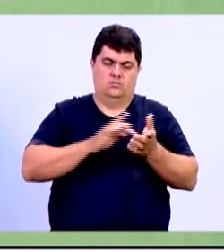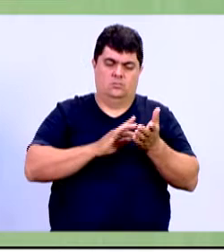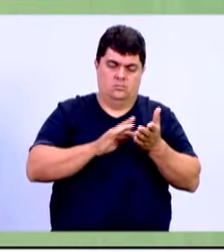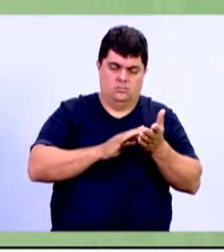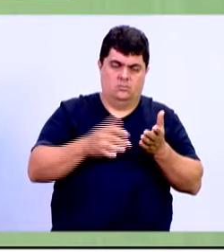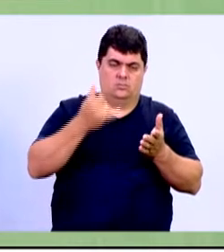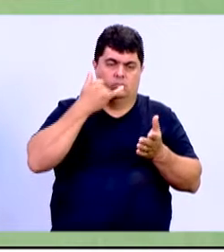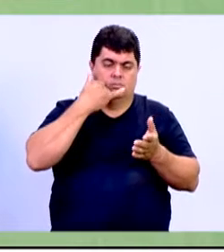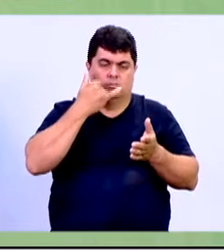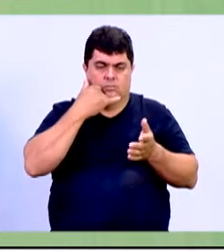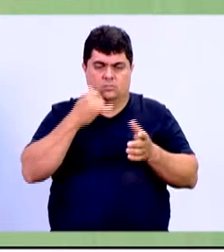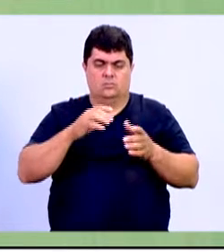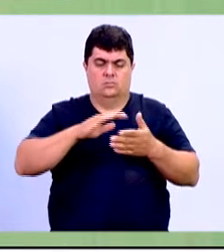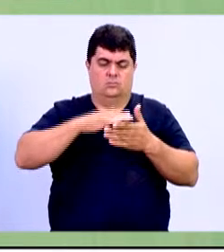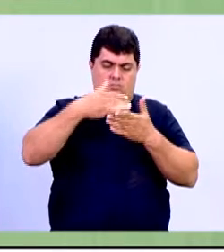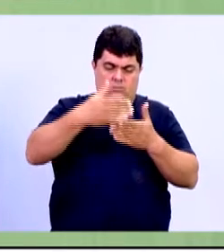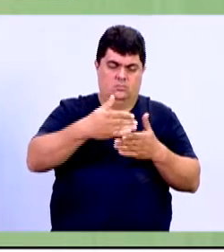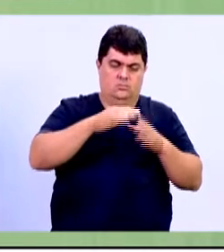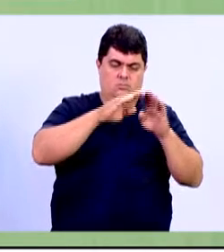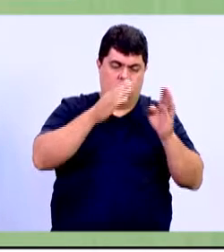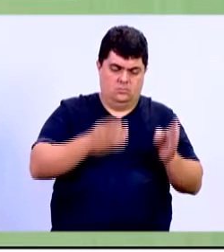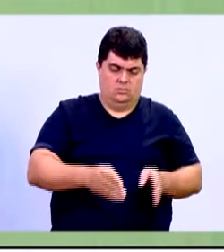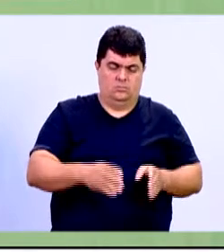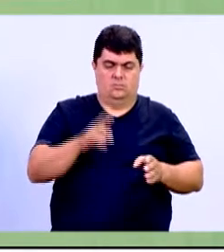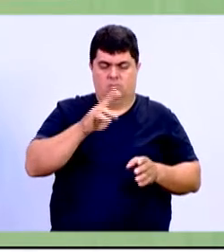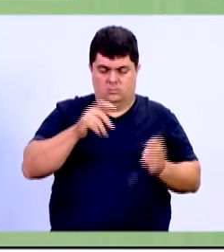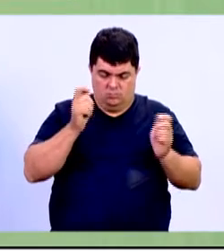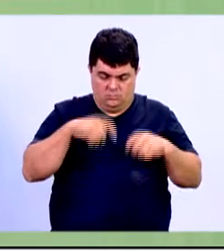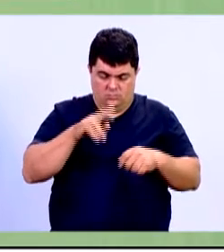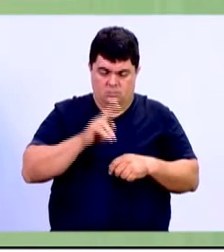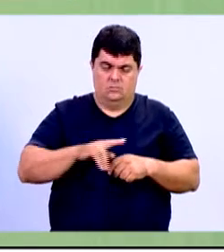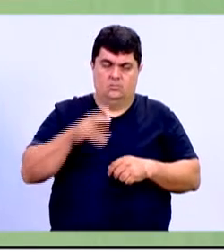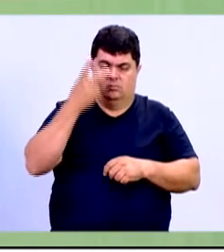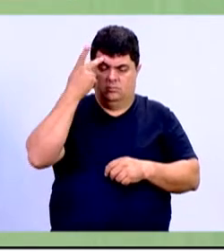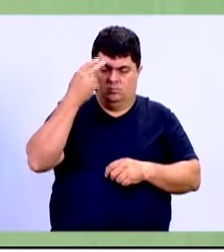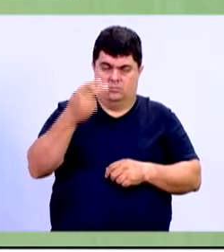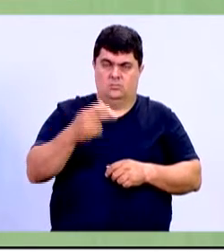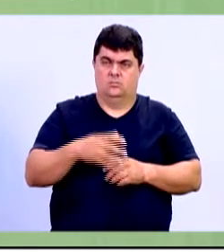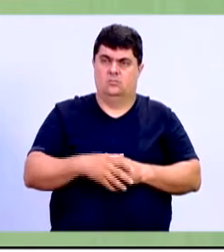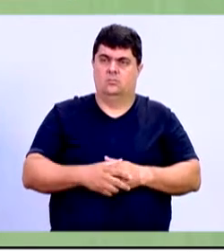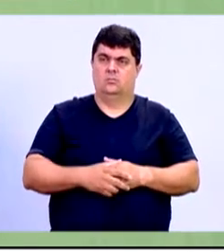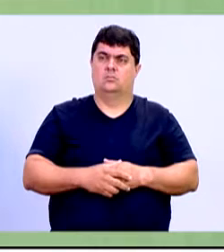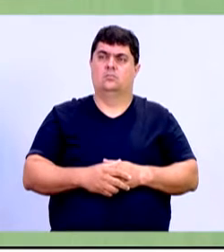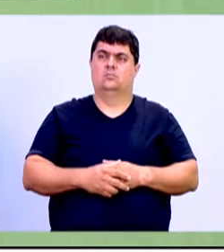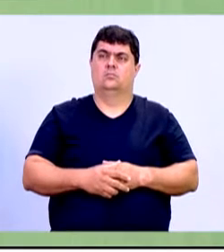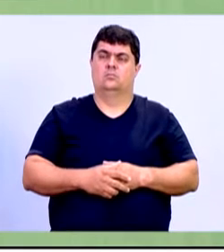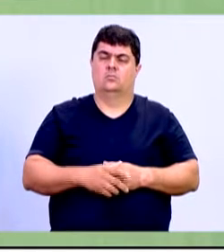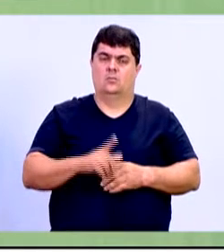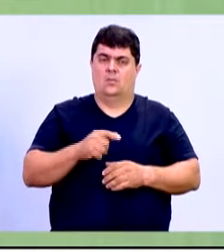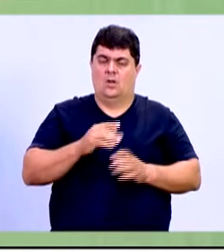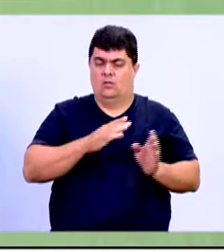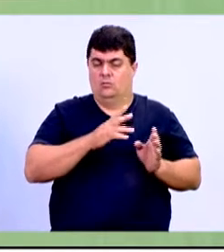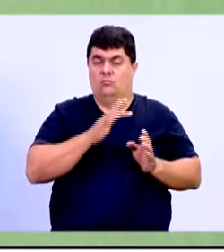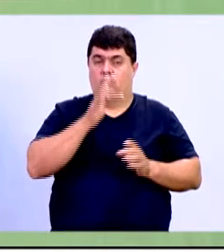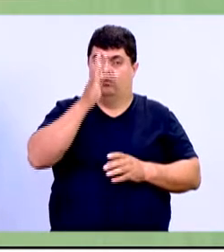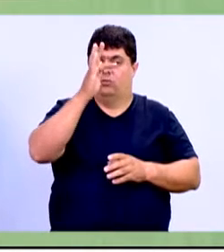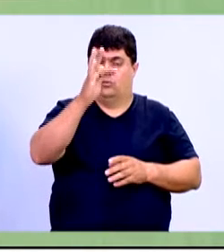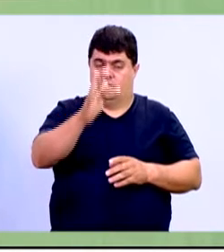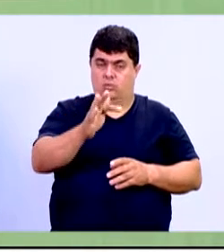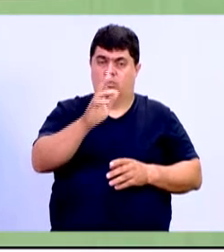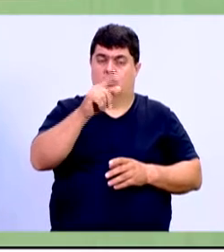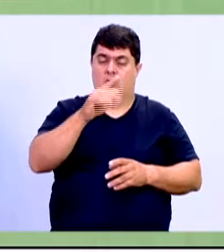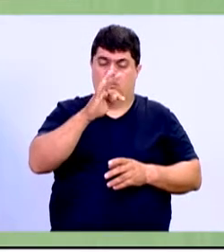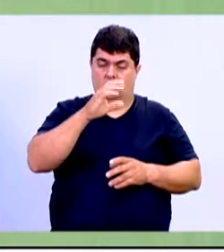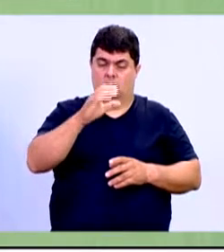aqui em ferramentas desktop, quanto tablet, quanto celular. E essa é a tendência de todas as aplicações do tribunal.